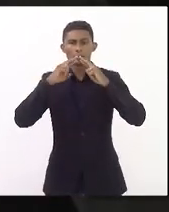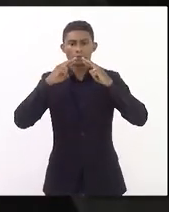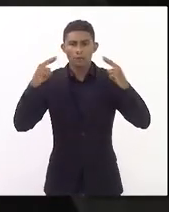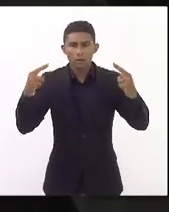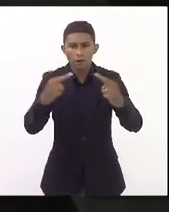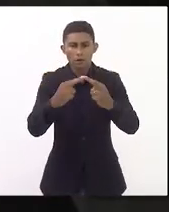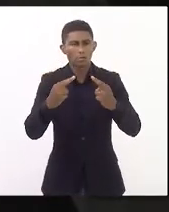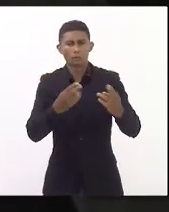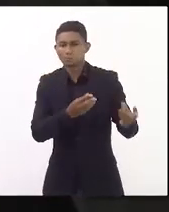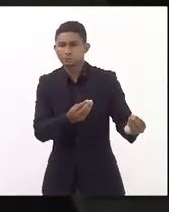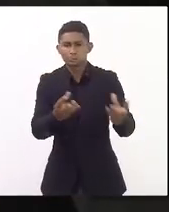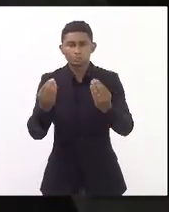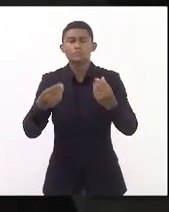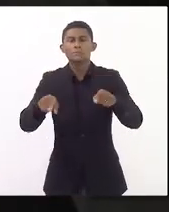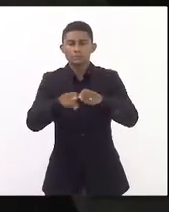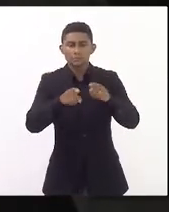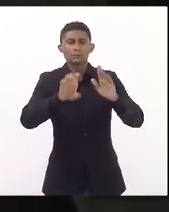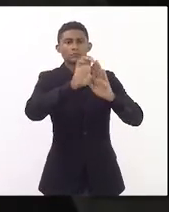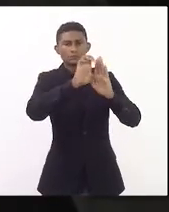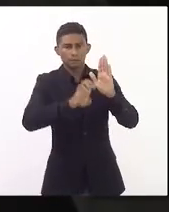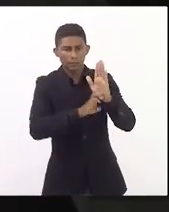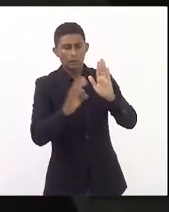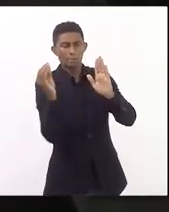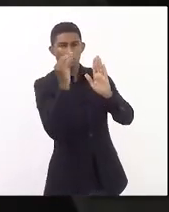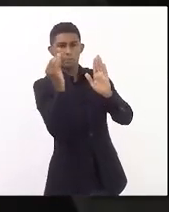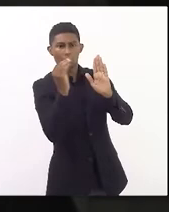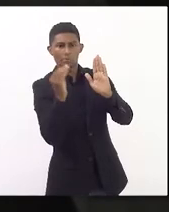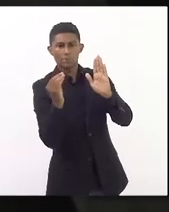muitas emendas, não prosperou,